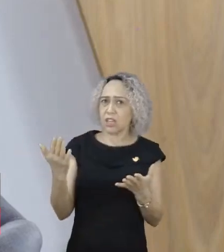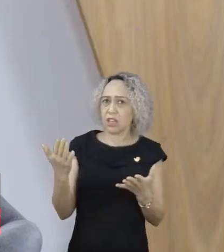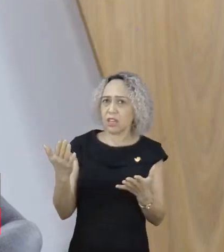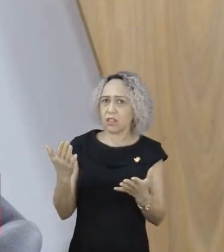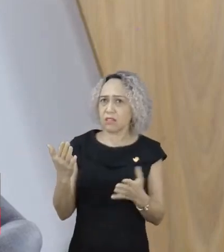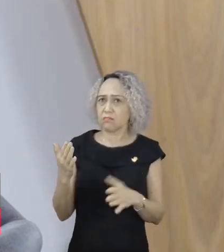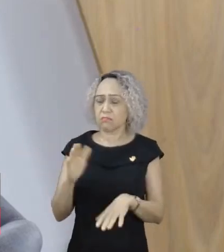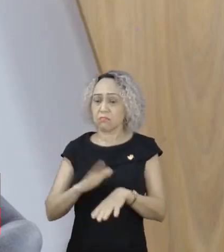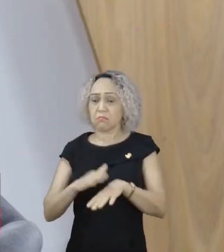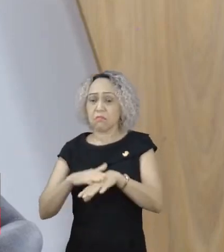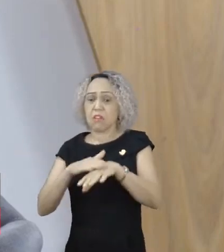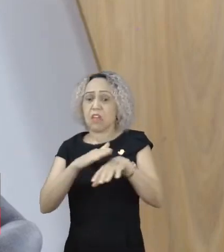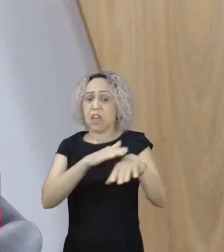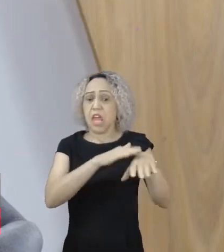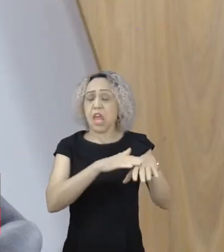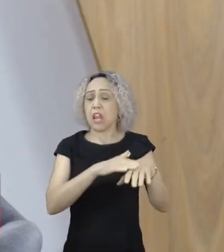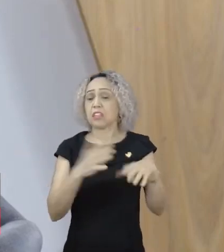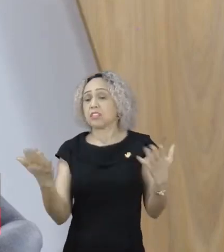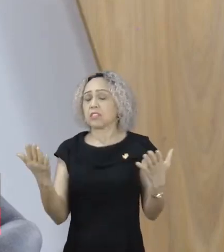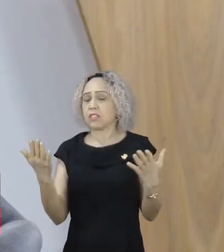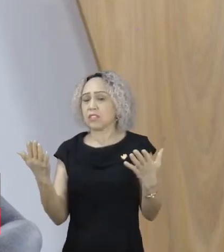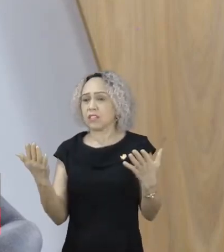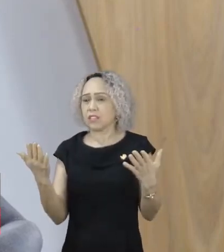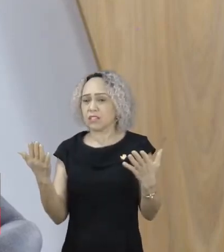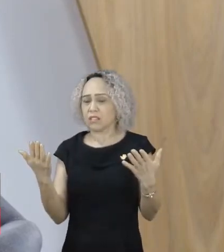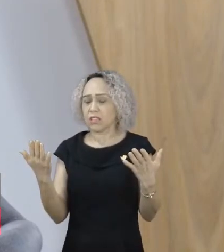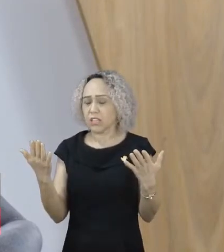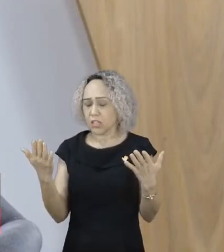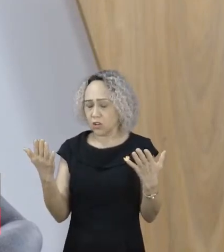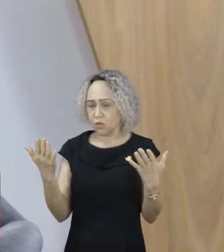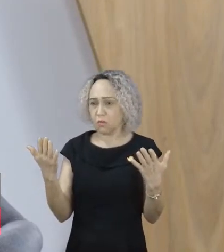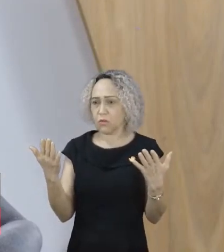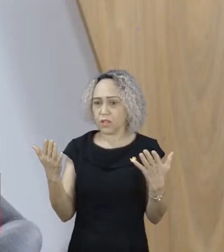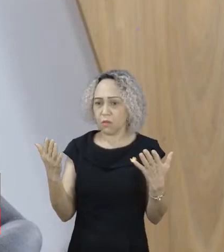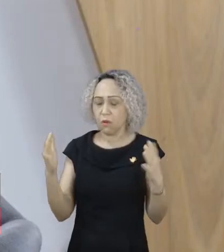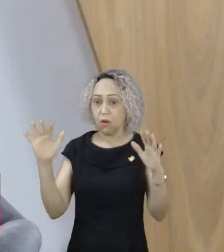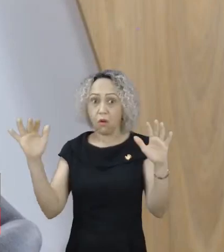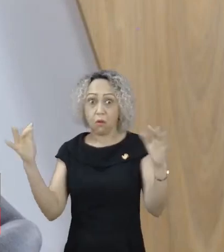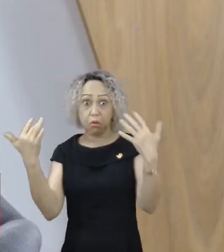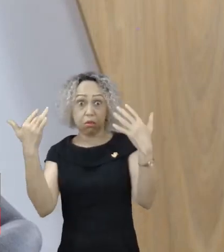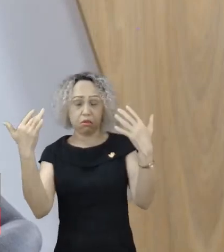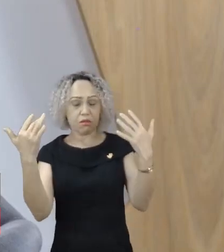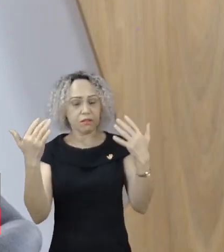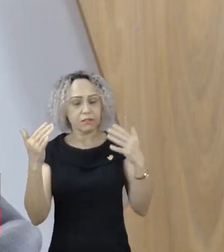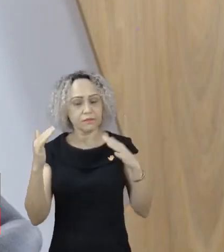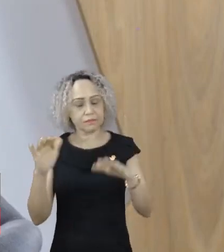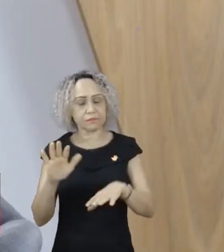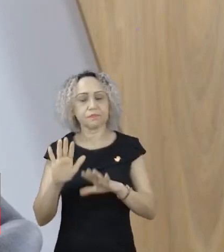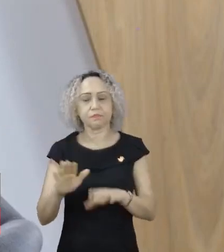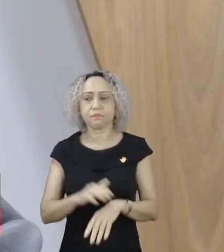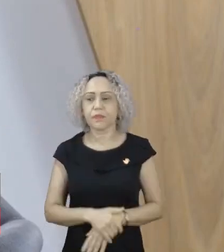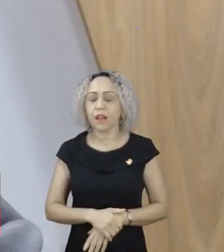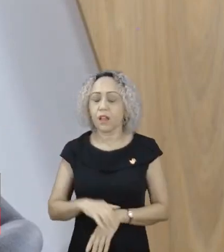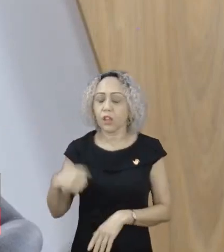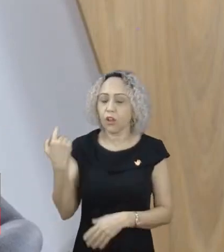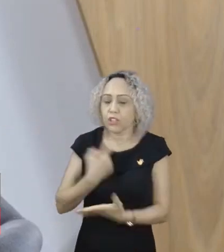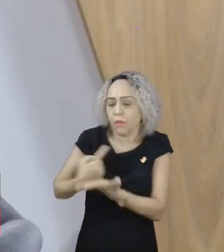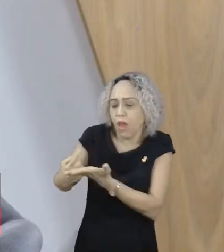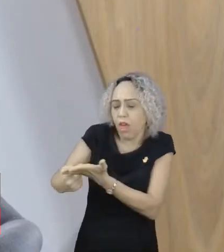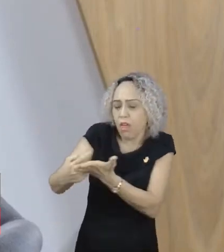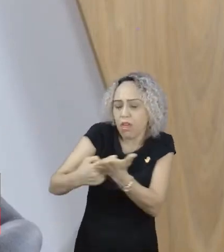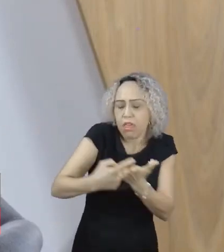contrata no Brasil inteiro. Então, a gente está assinando com todos os estados, já fizemos Rio Grande do Norte, Maranhão, tem vários outros prontos para serem